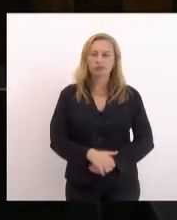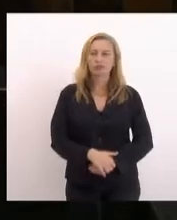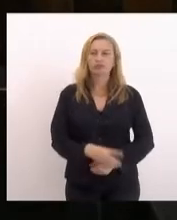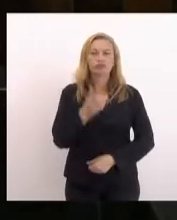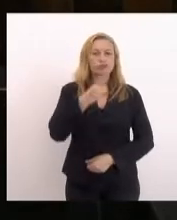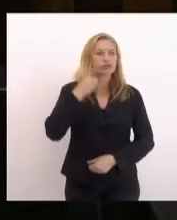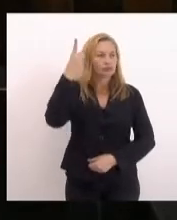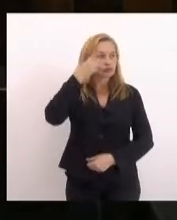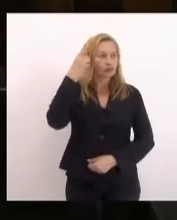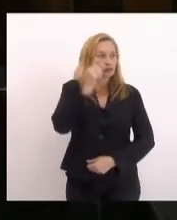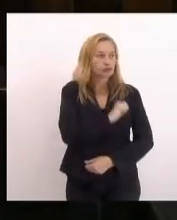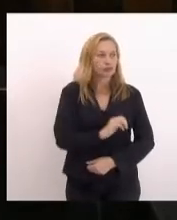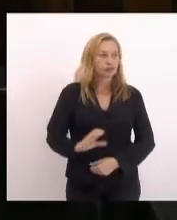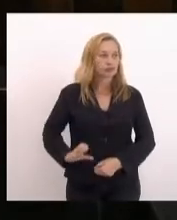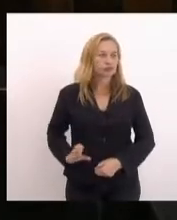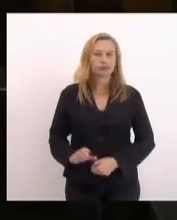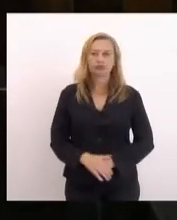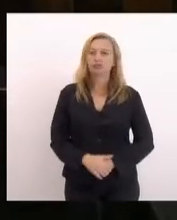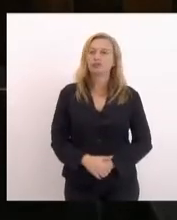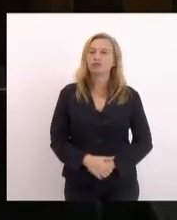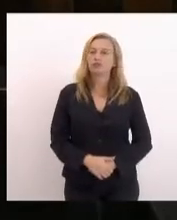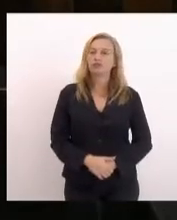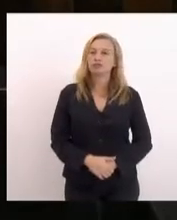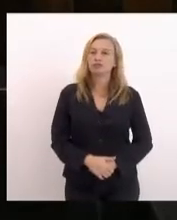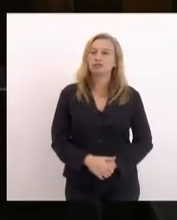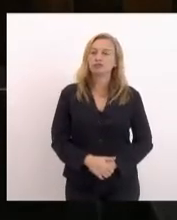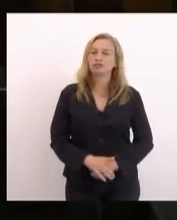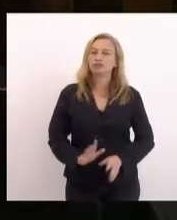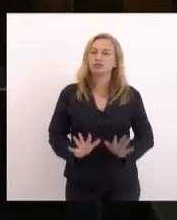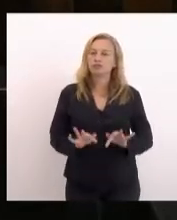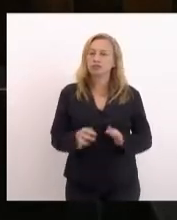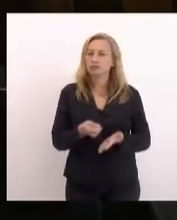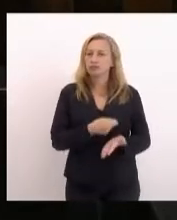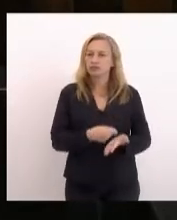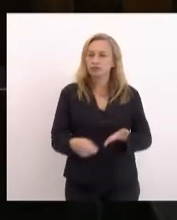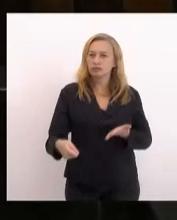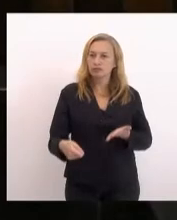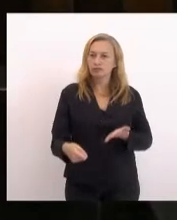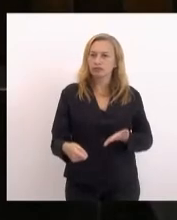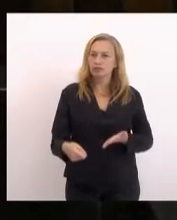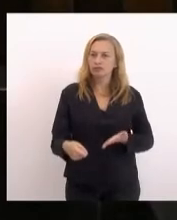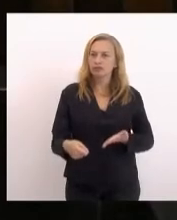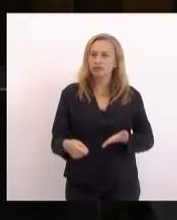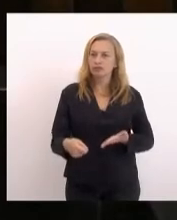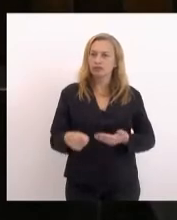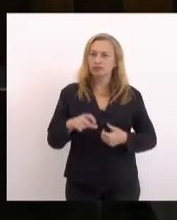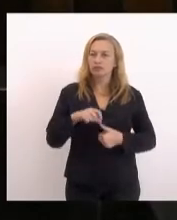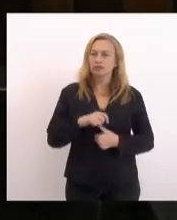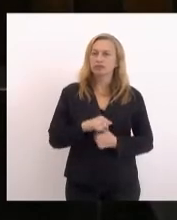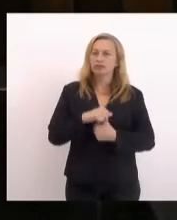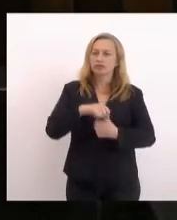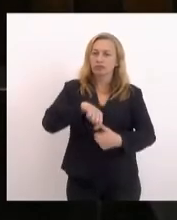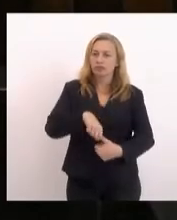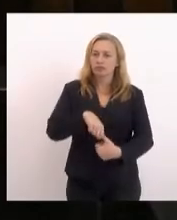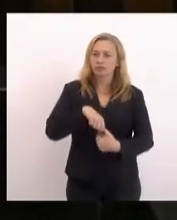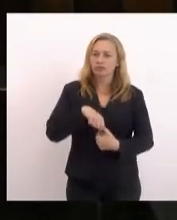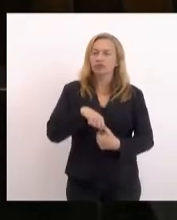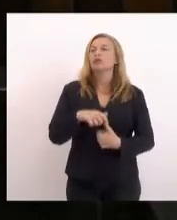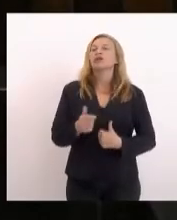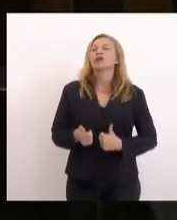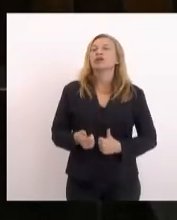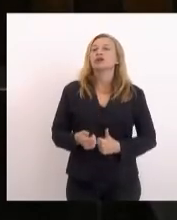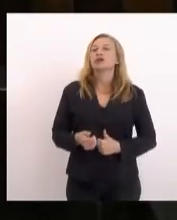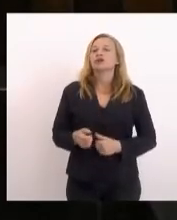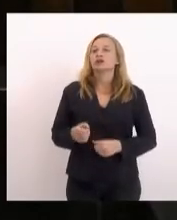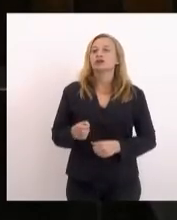André Siciliano acabou de assinar com os reitores da Universidade Federal do Rio de